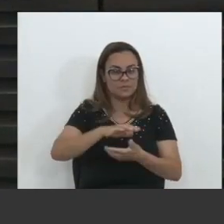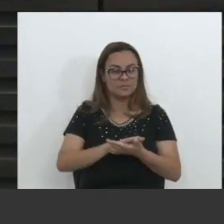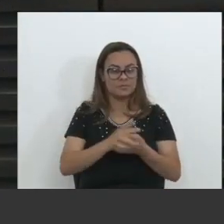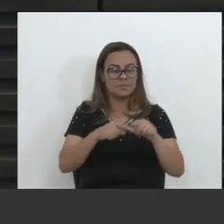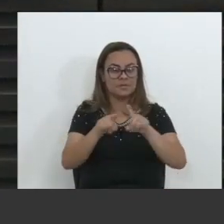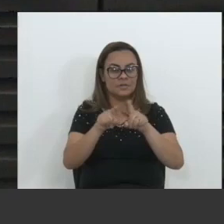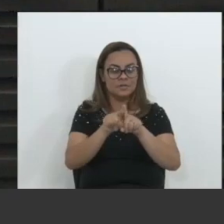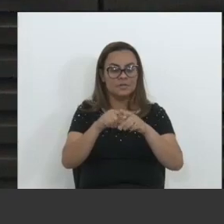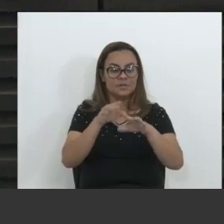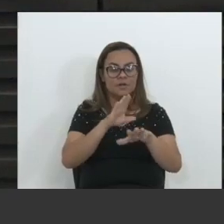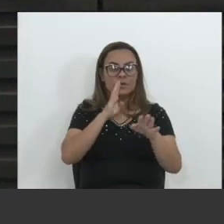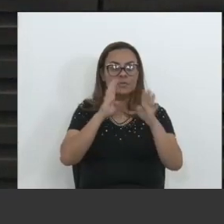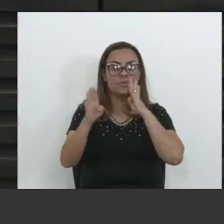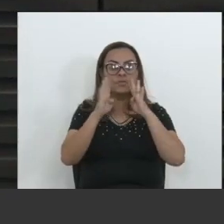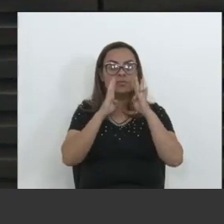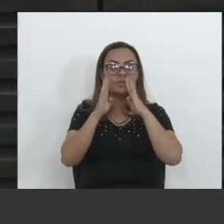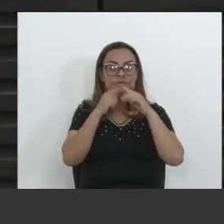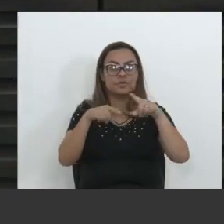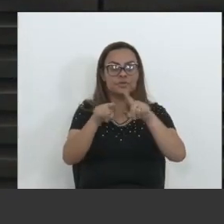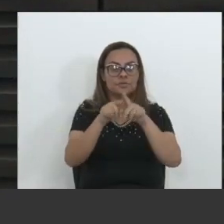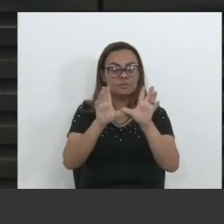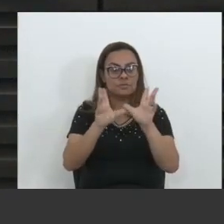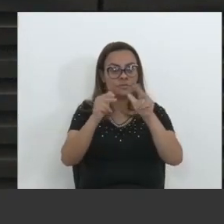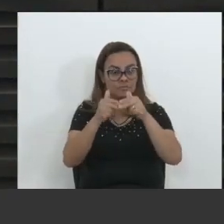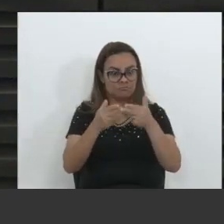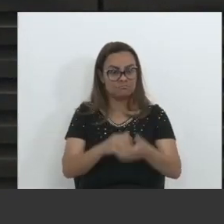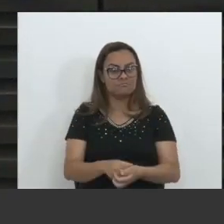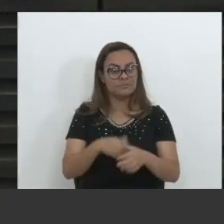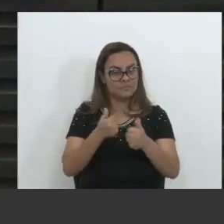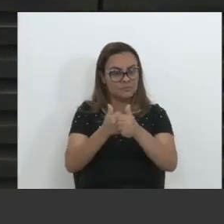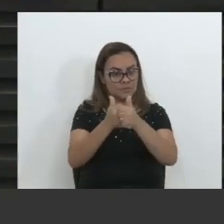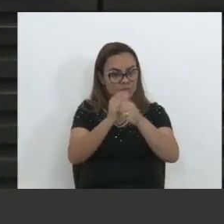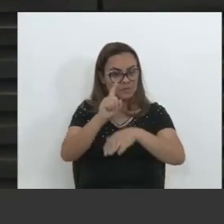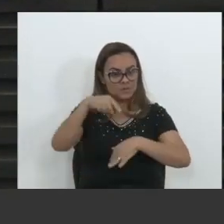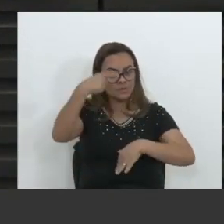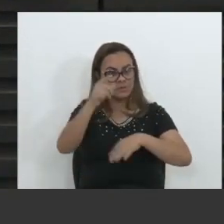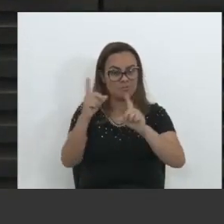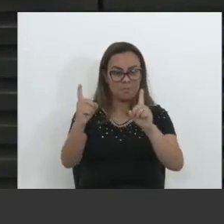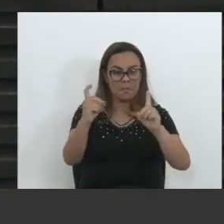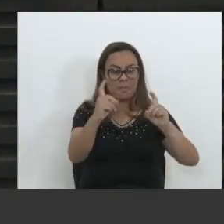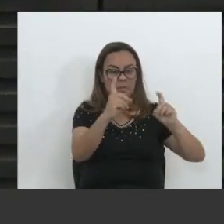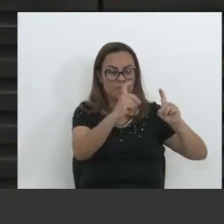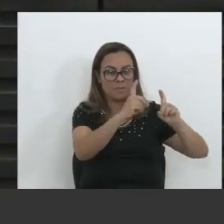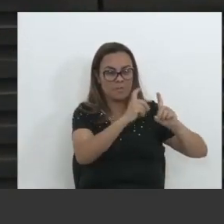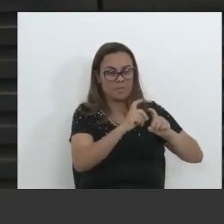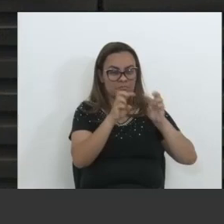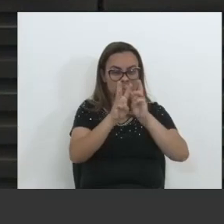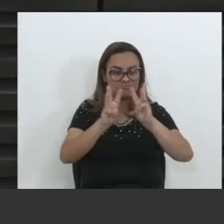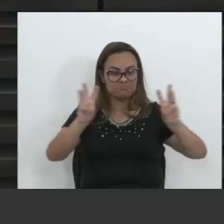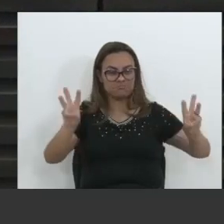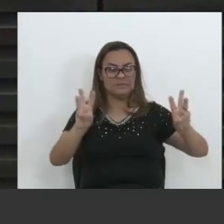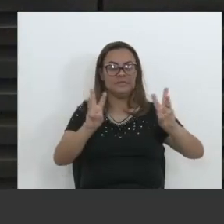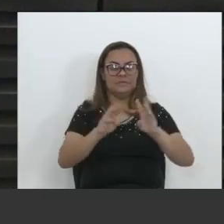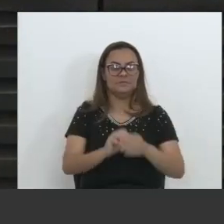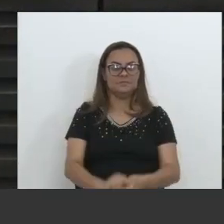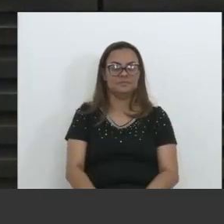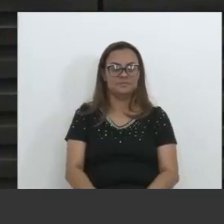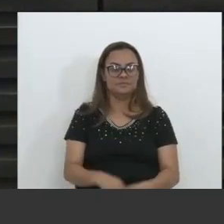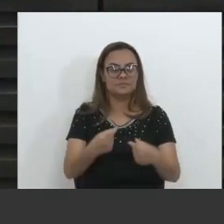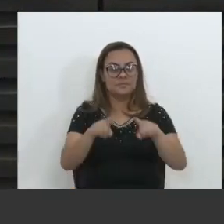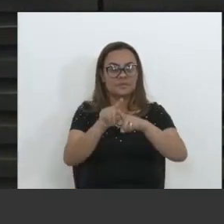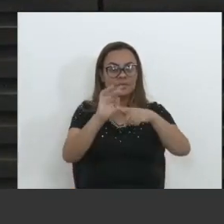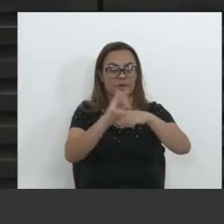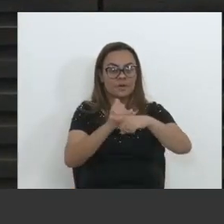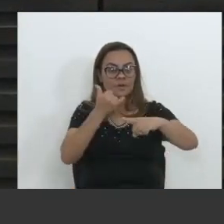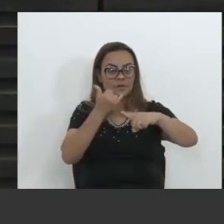pelo Facebook da Câmara Municipal quem quiser acompanhar depois também as fotos também deverão estar no site da Câmara Municipal e também no YouTube